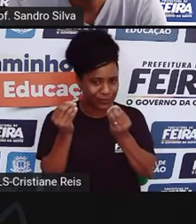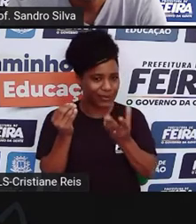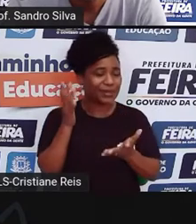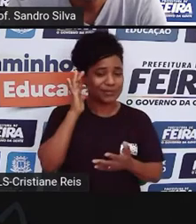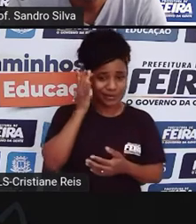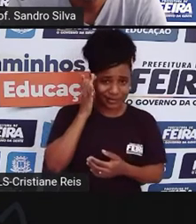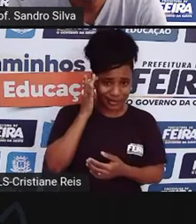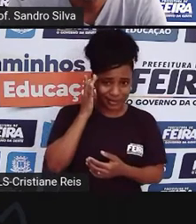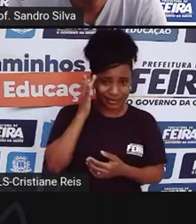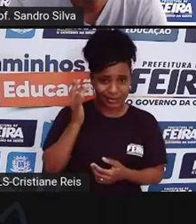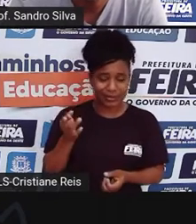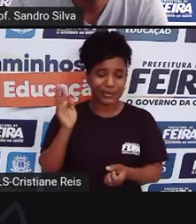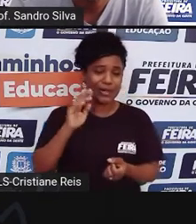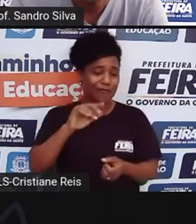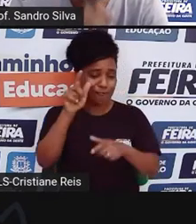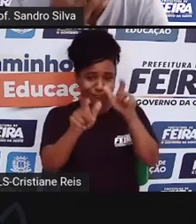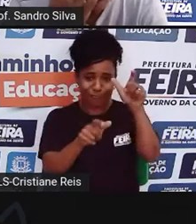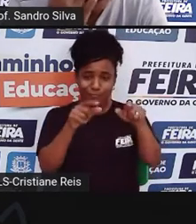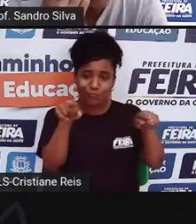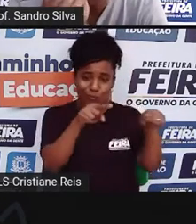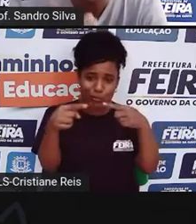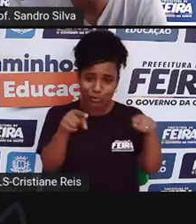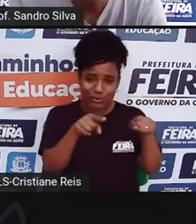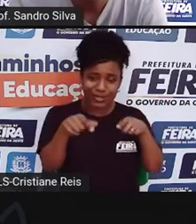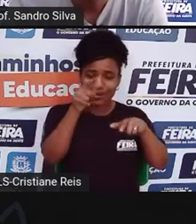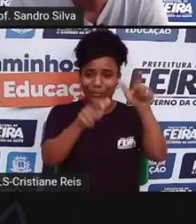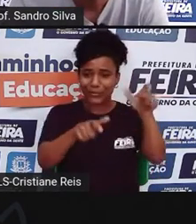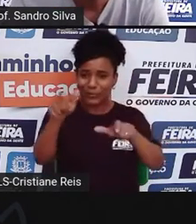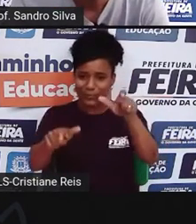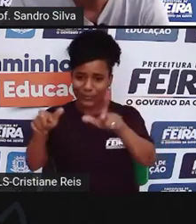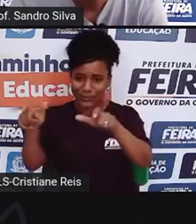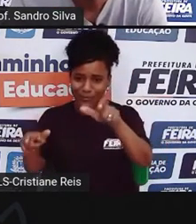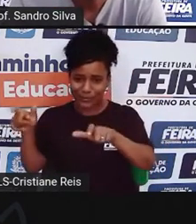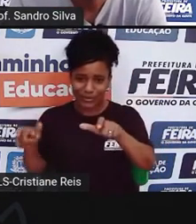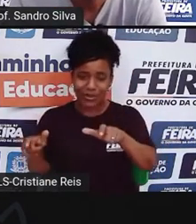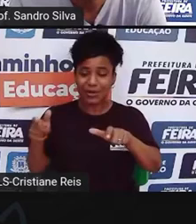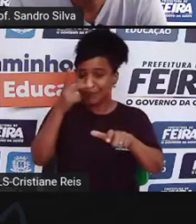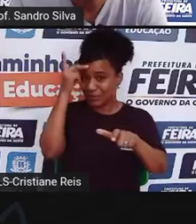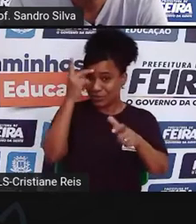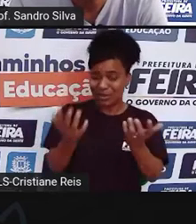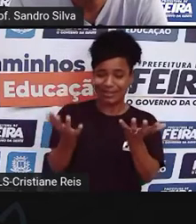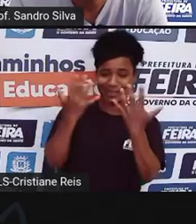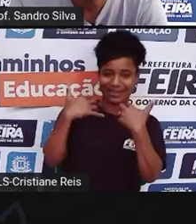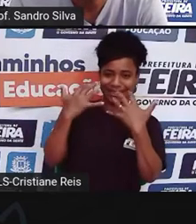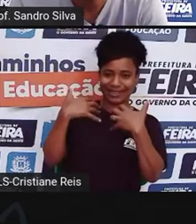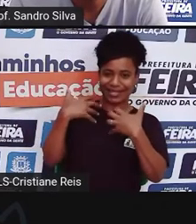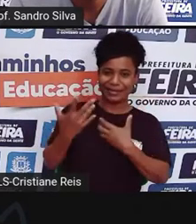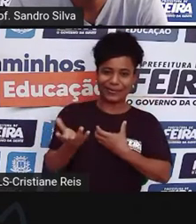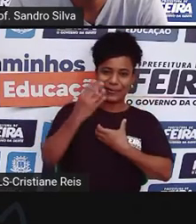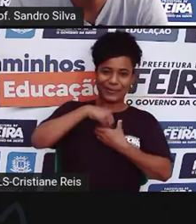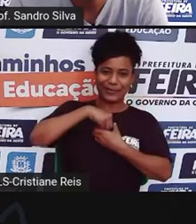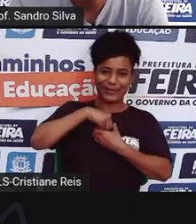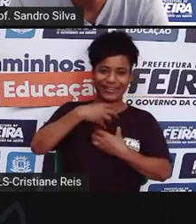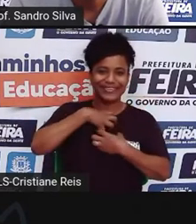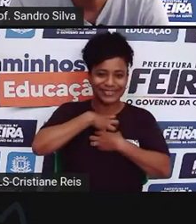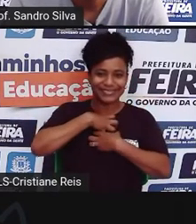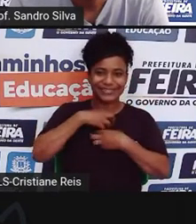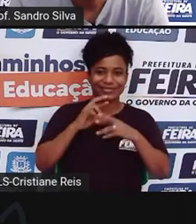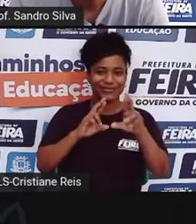musicais diferentes, eles trazem informações diferentes ou isso aí é só uma questão de gosto mesmo da